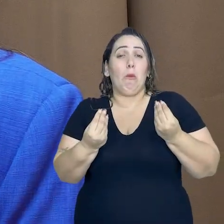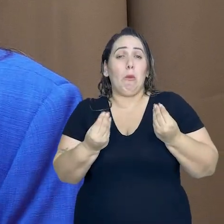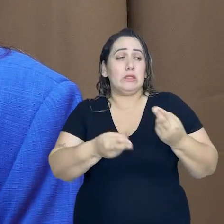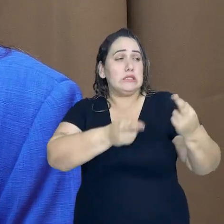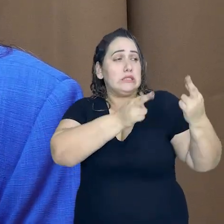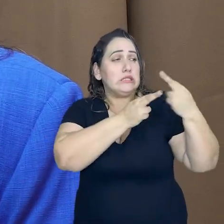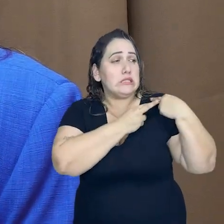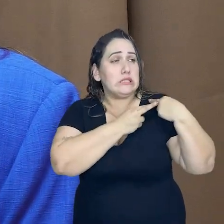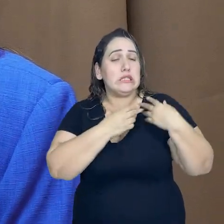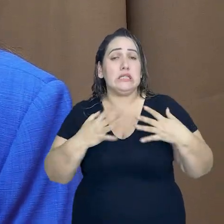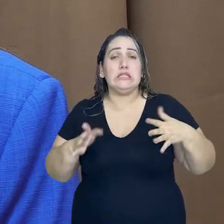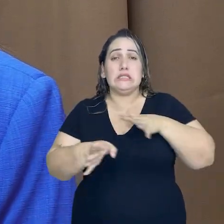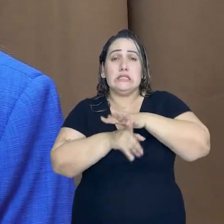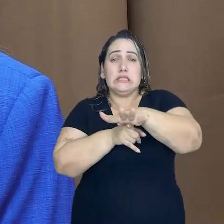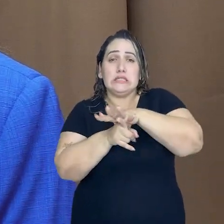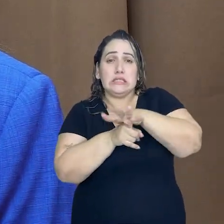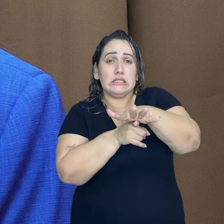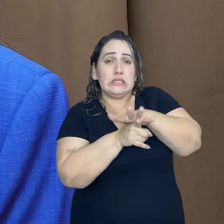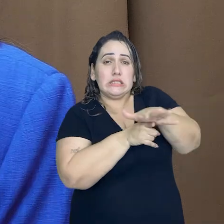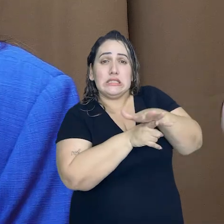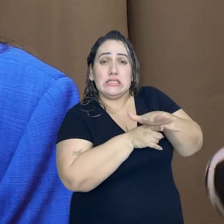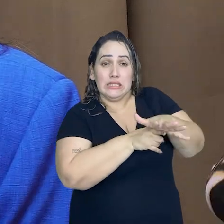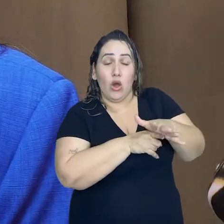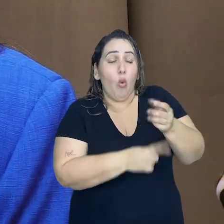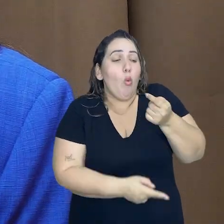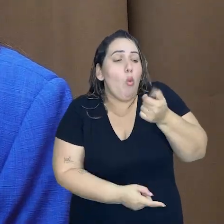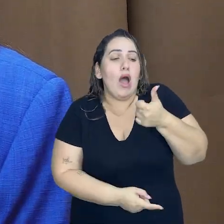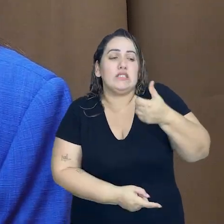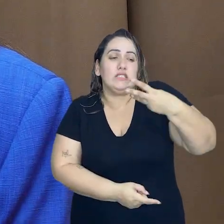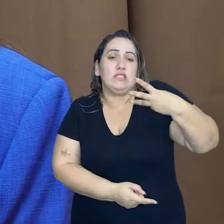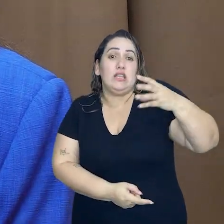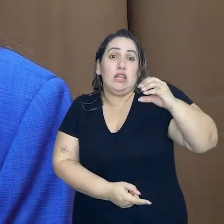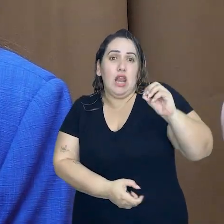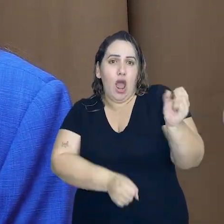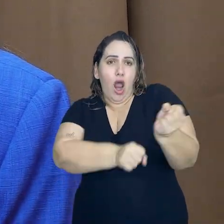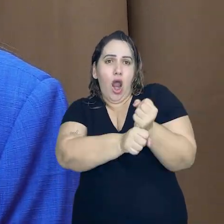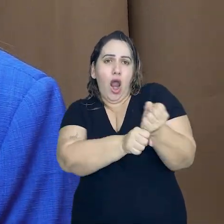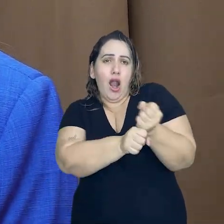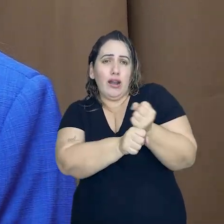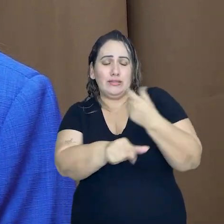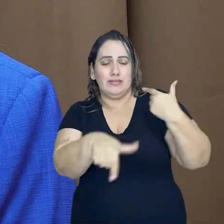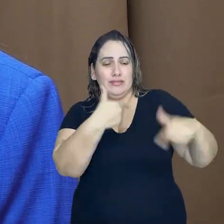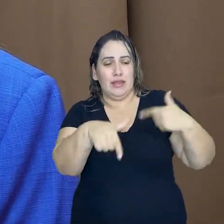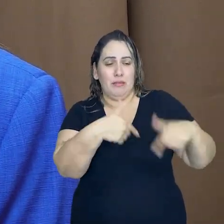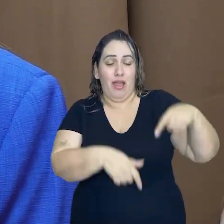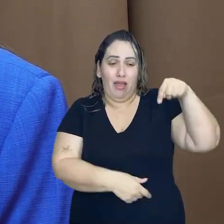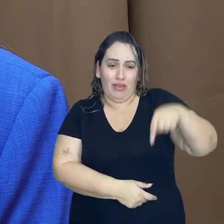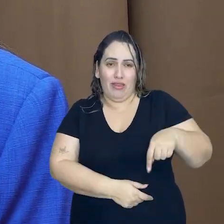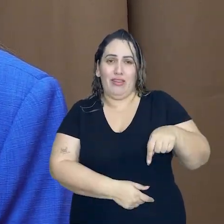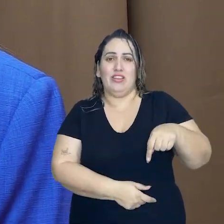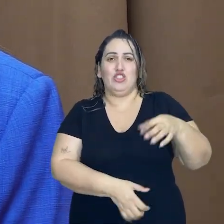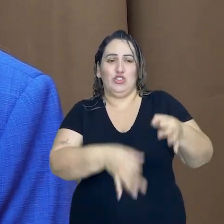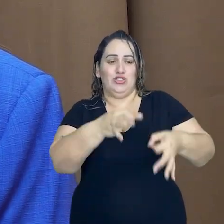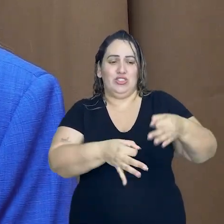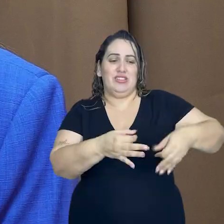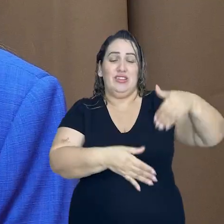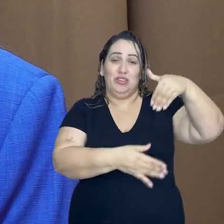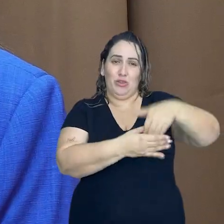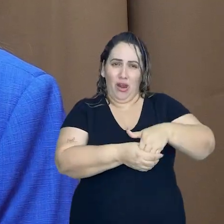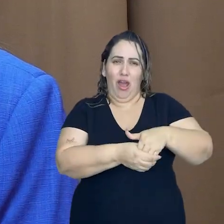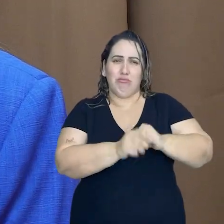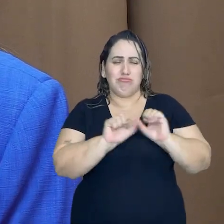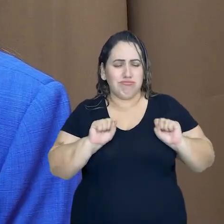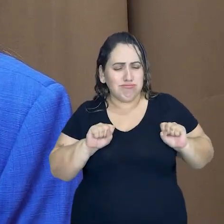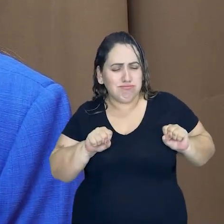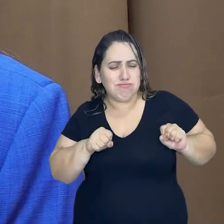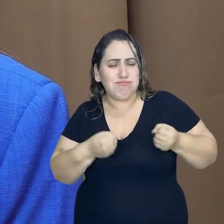Dos quase 30 anos na Justiça Eleitoral, 25, Sara, dedicados a essa área. Né? Então, assim, eu posso